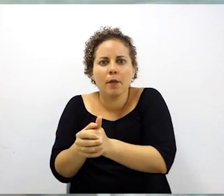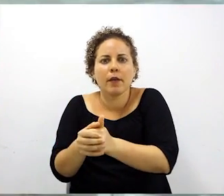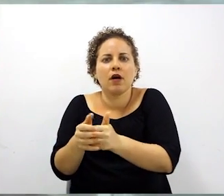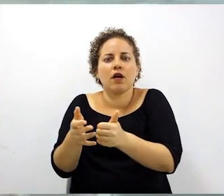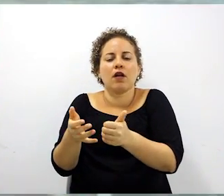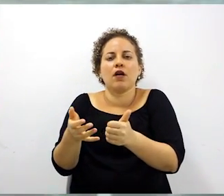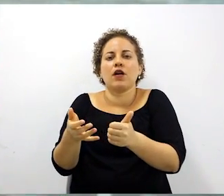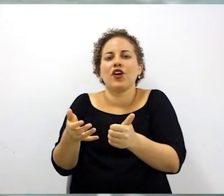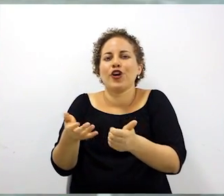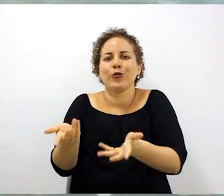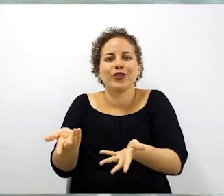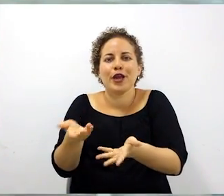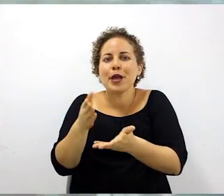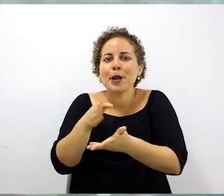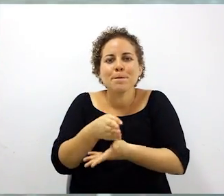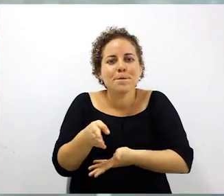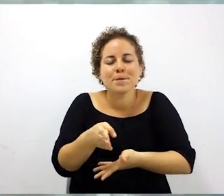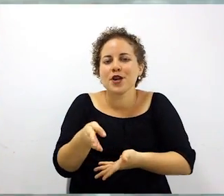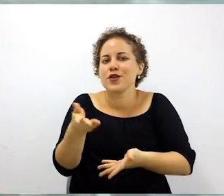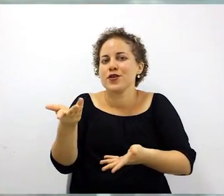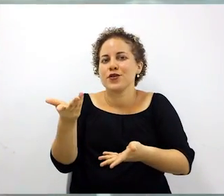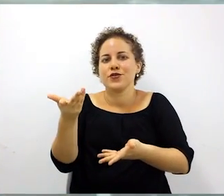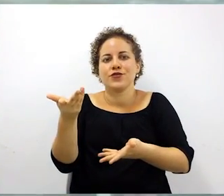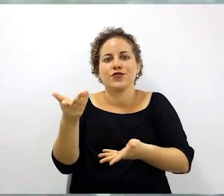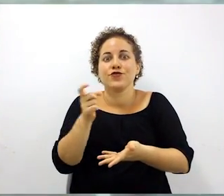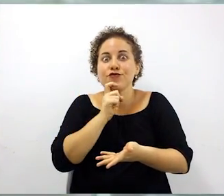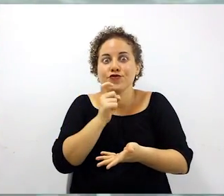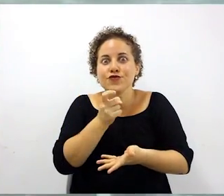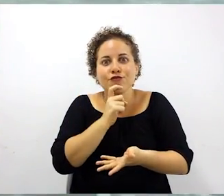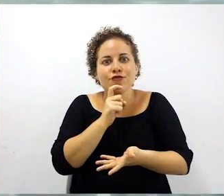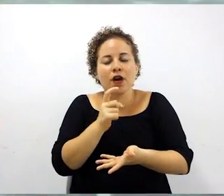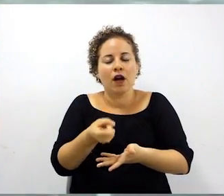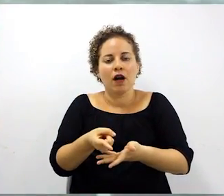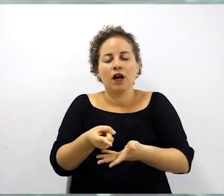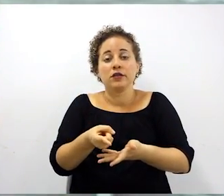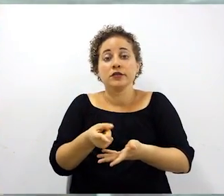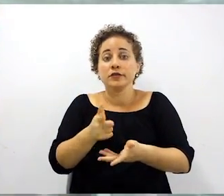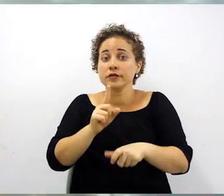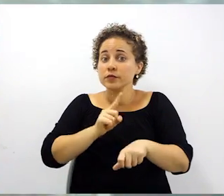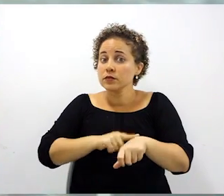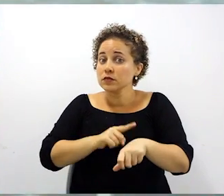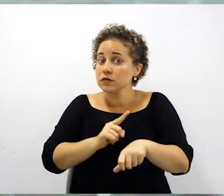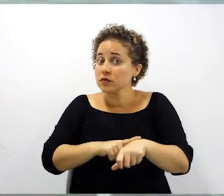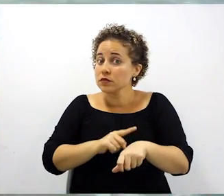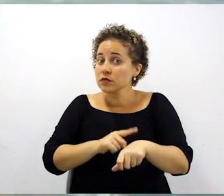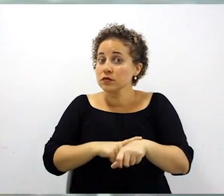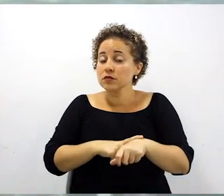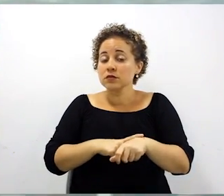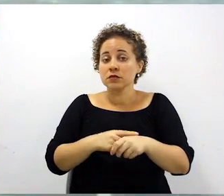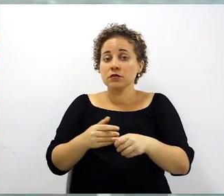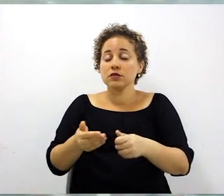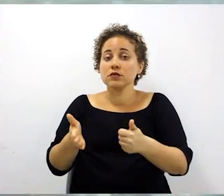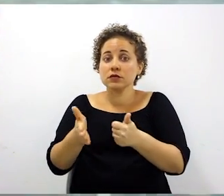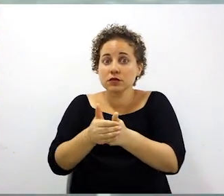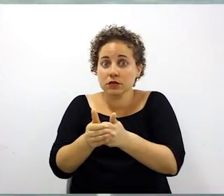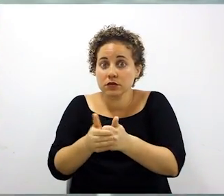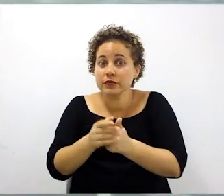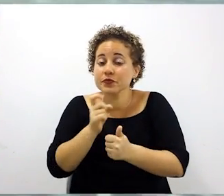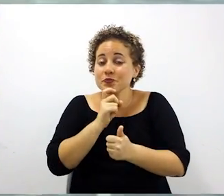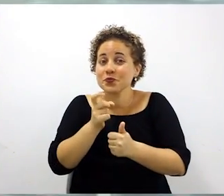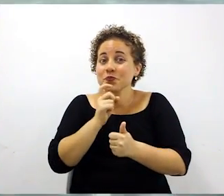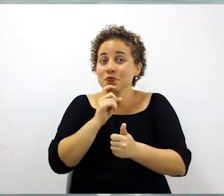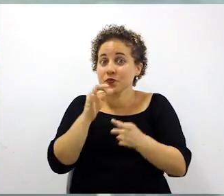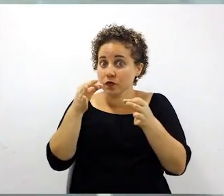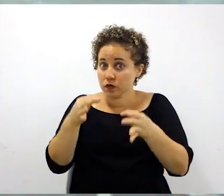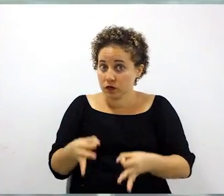com pescados congelados, é preciso você verificar se o tempo de permanência dentro dessas câmaras está